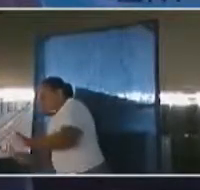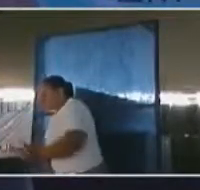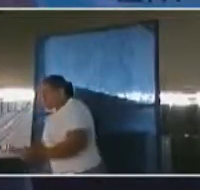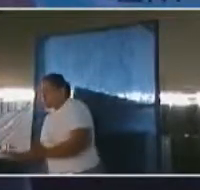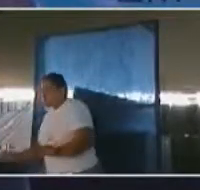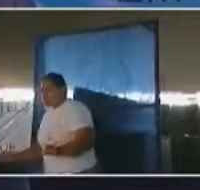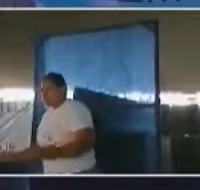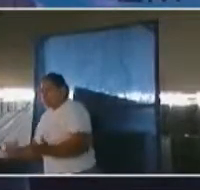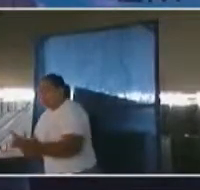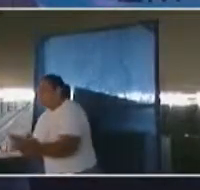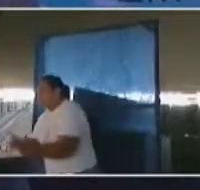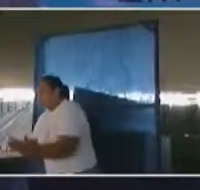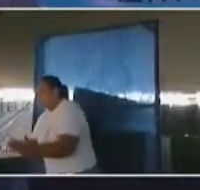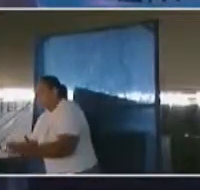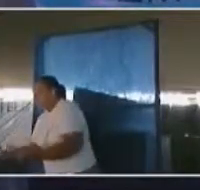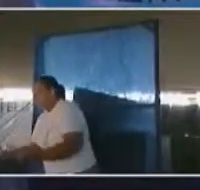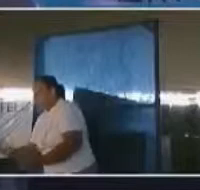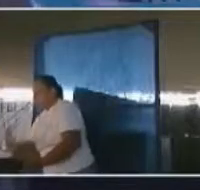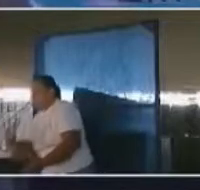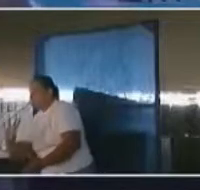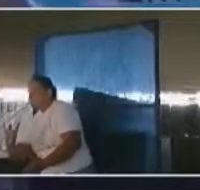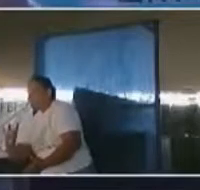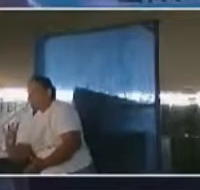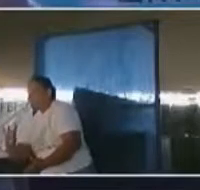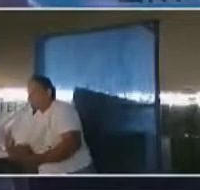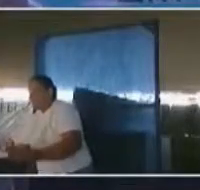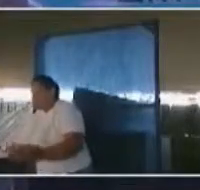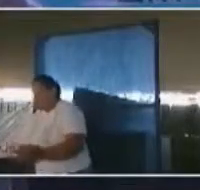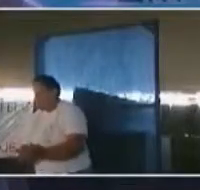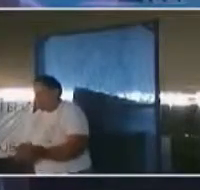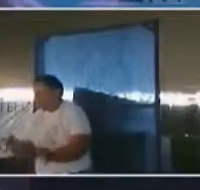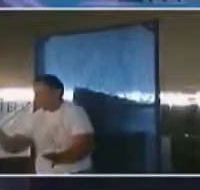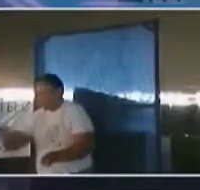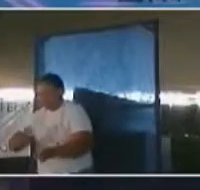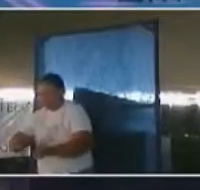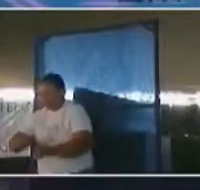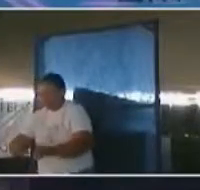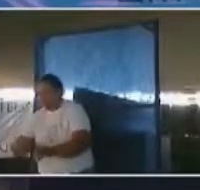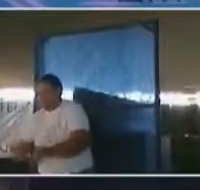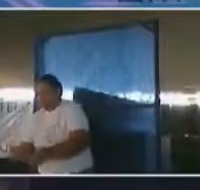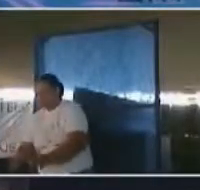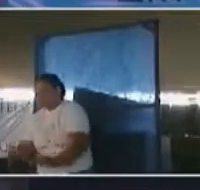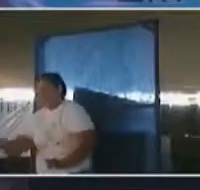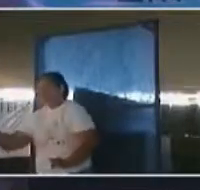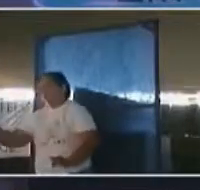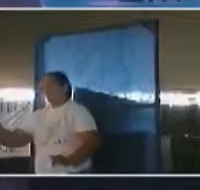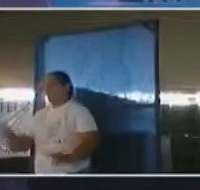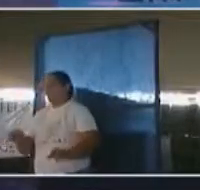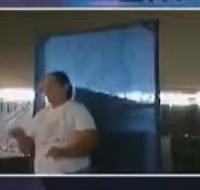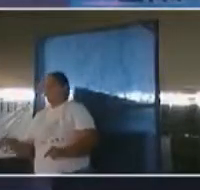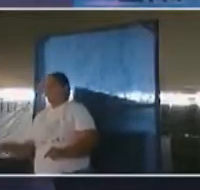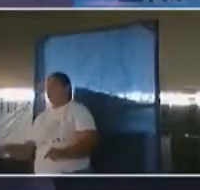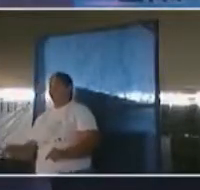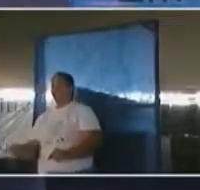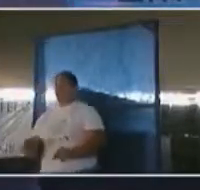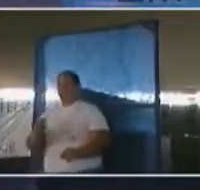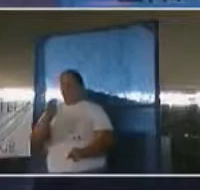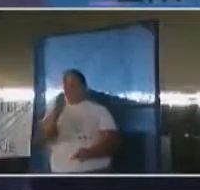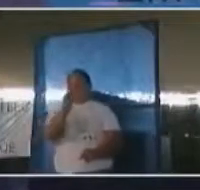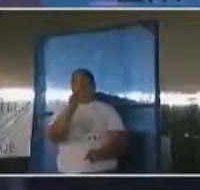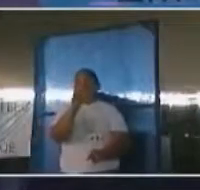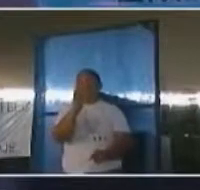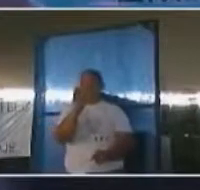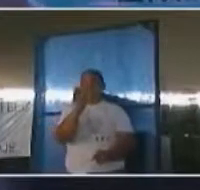papel, cordão, cola, tecido e pronto. Lá estava a oitava maravilha do mundo,